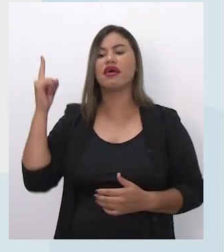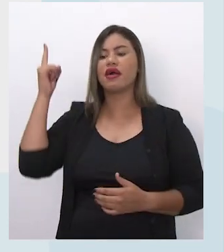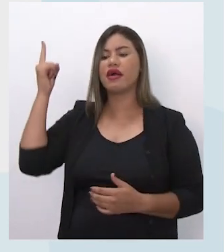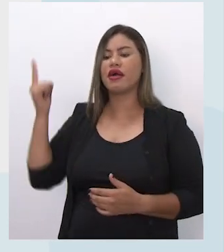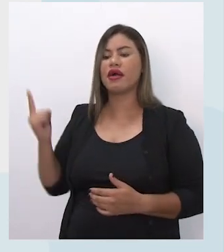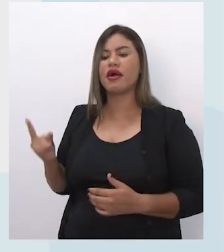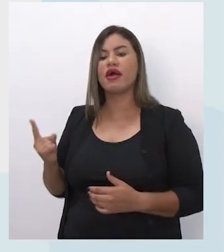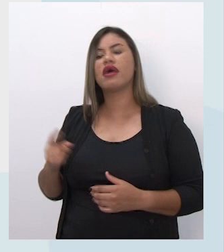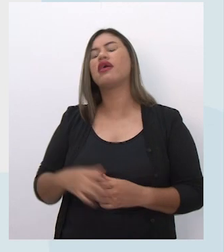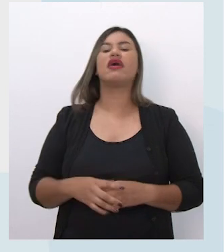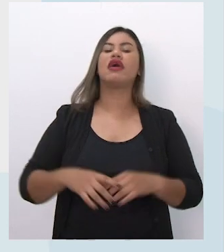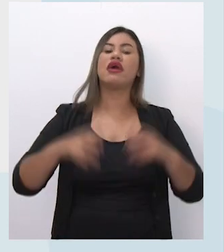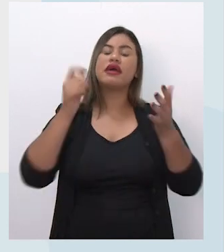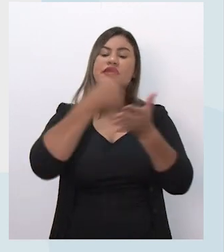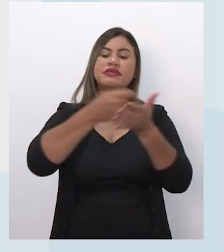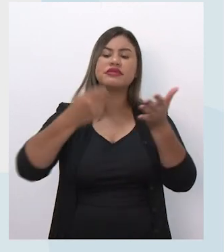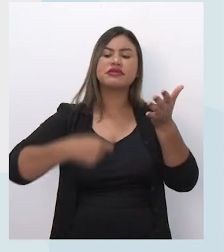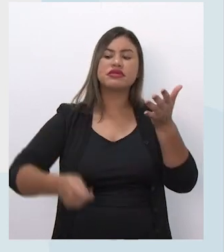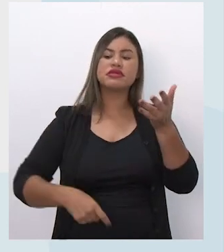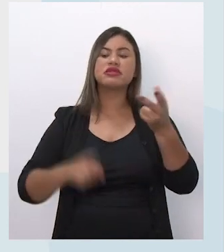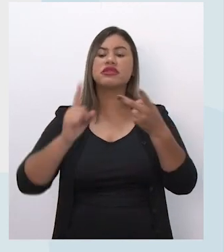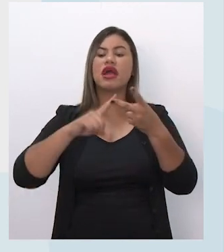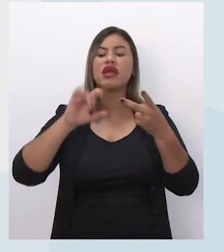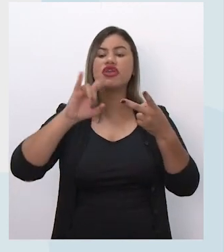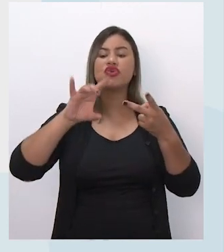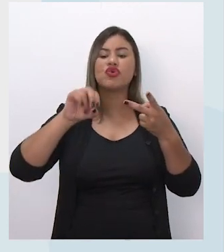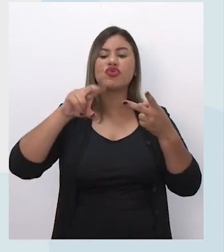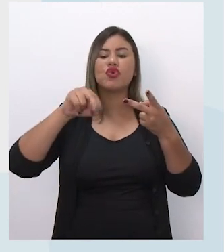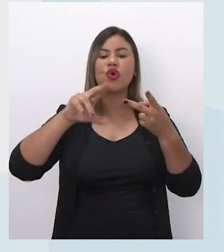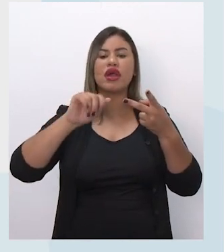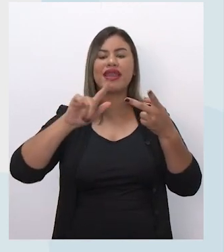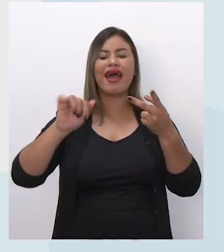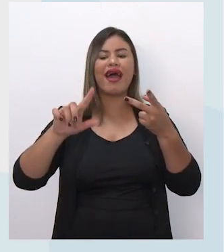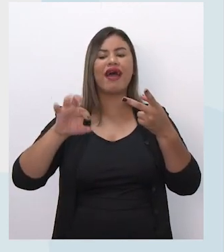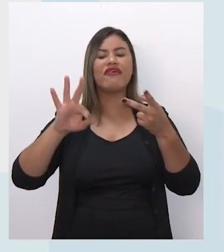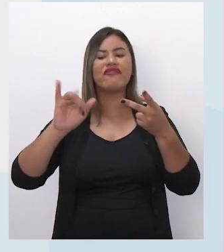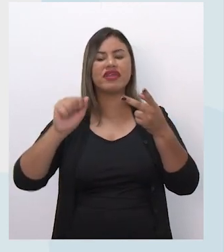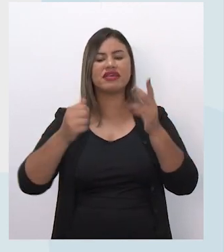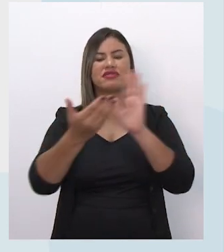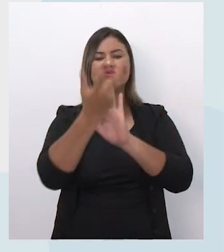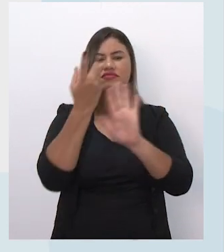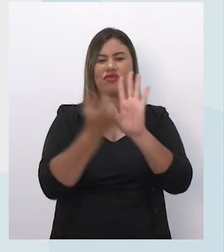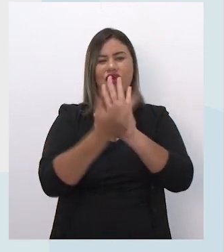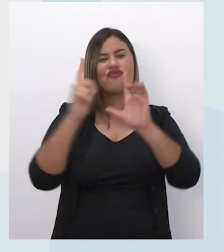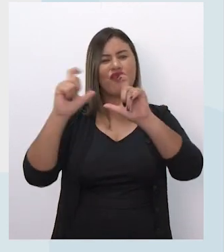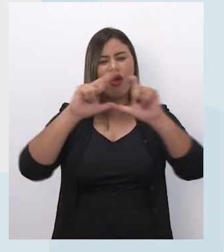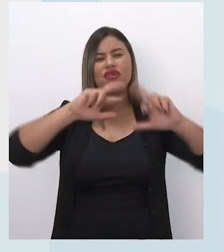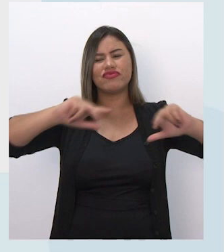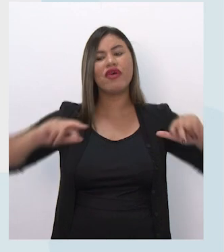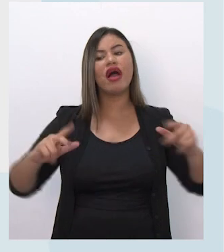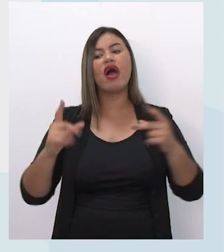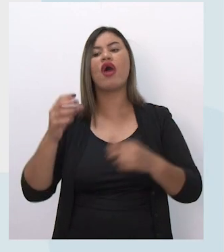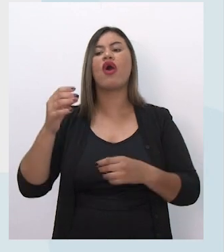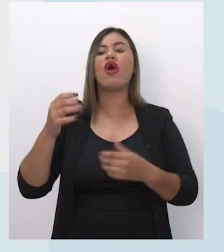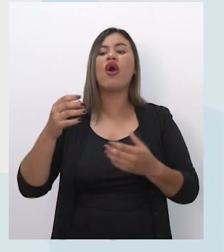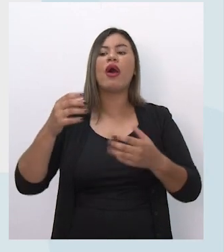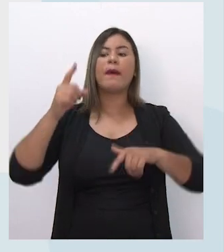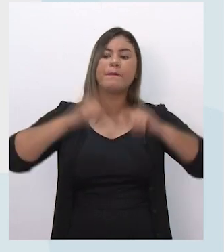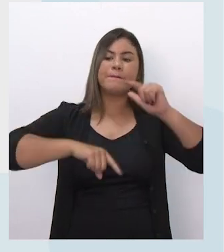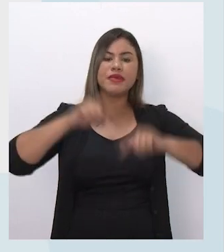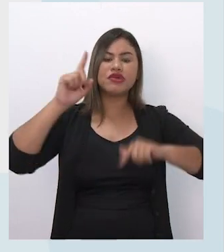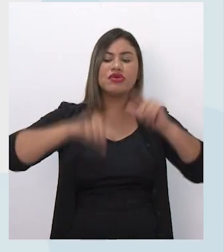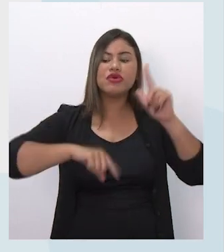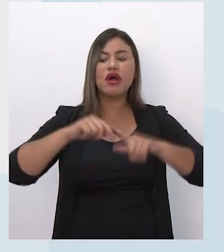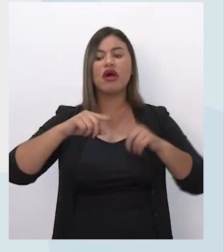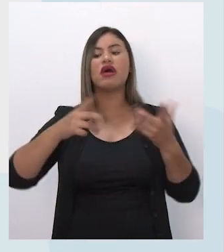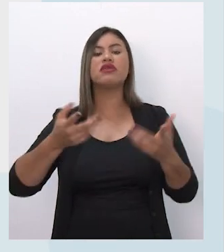escritas, fontes iconográficas, orais e materiais. Então, no processo de ensino-aprendizagem, é importante que o aluno